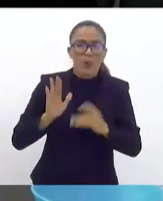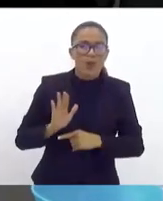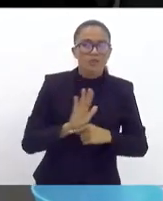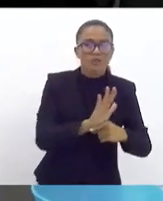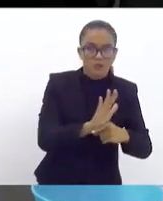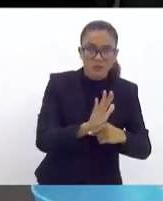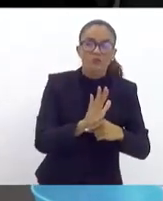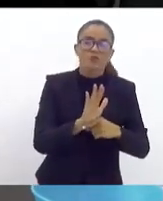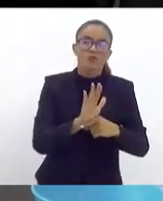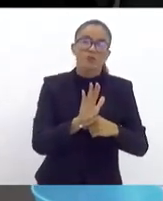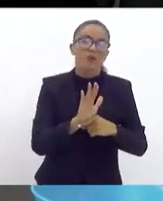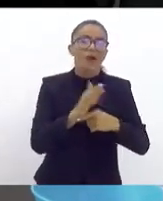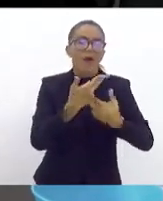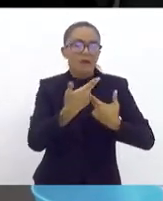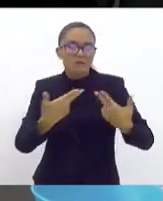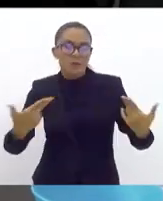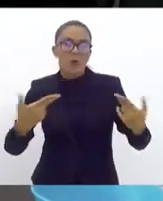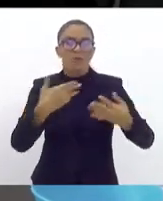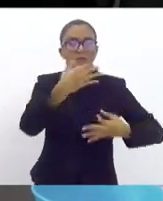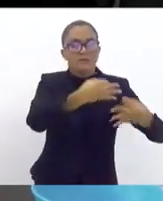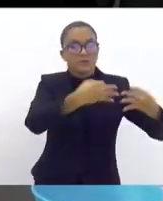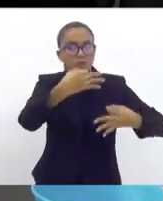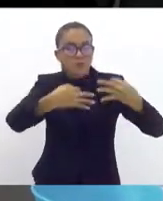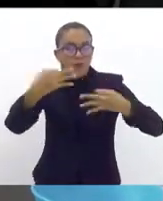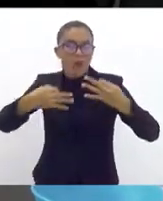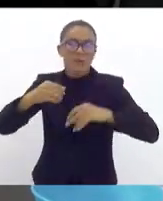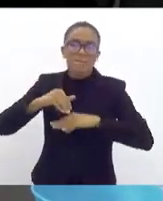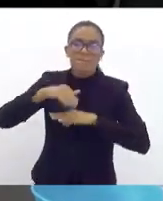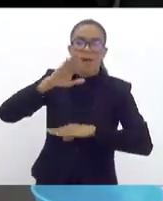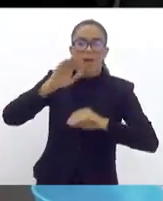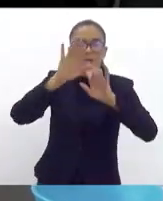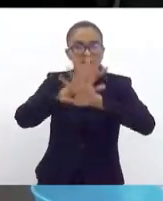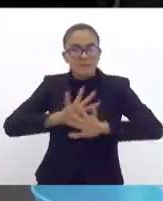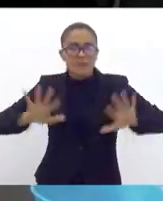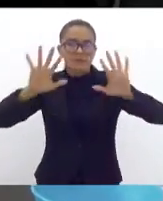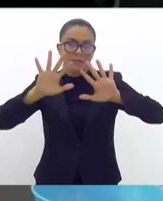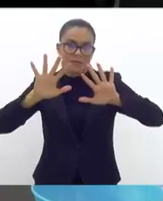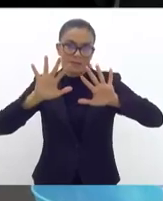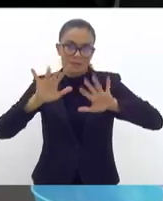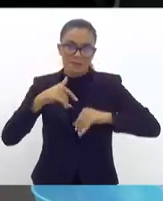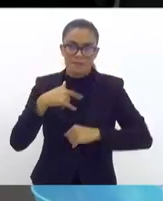a as coisas a tramitarem com mais transparência correção